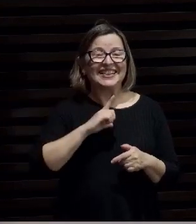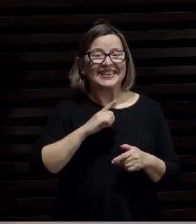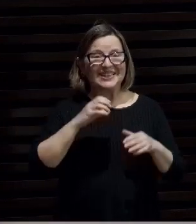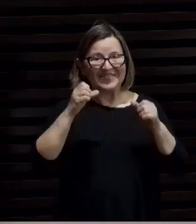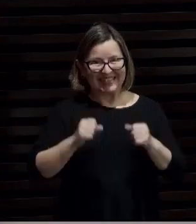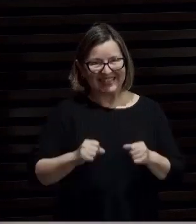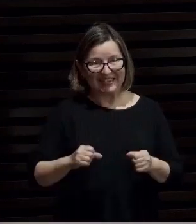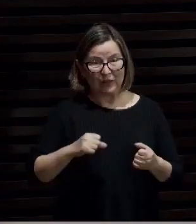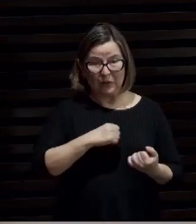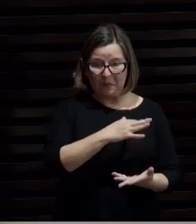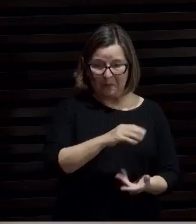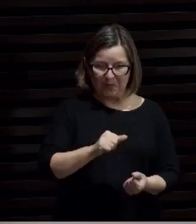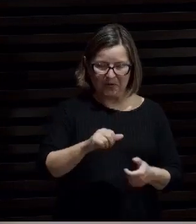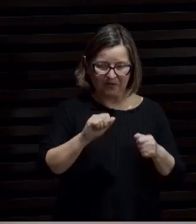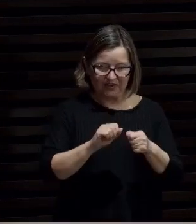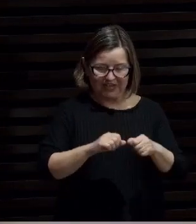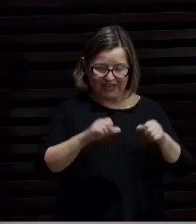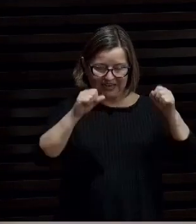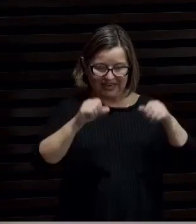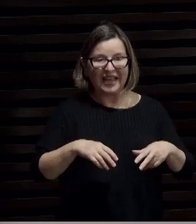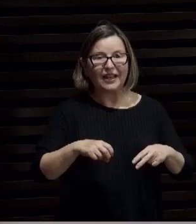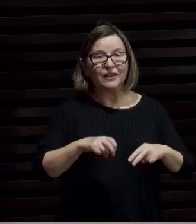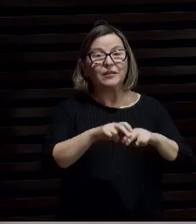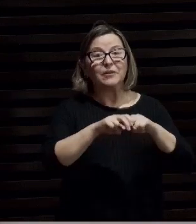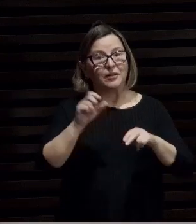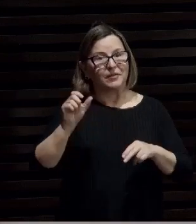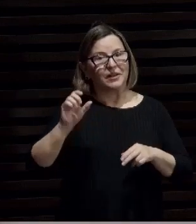foi criado pela palavra de Deus.